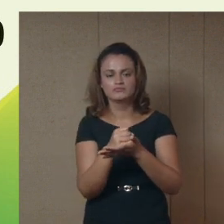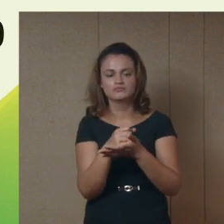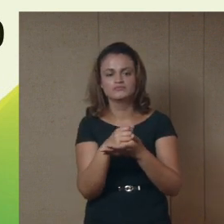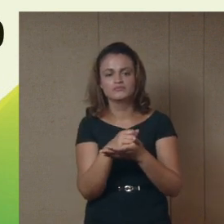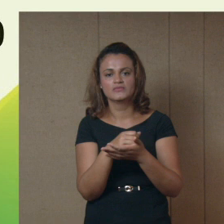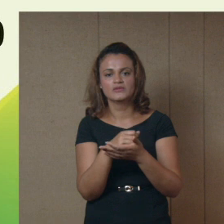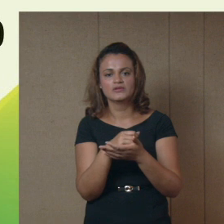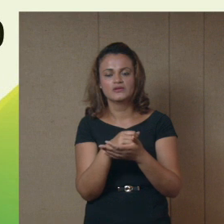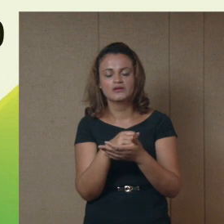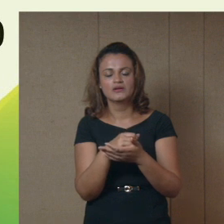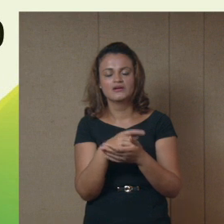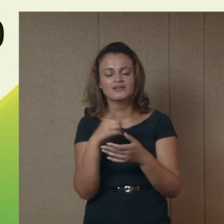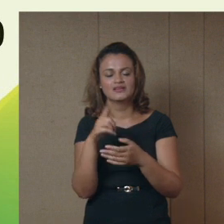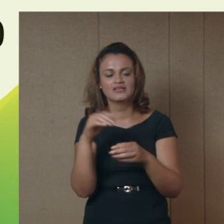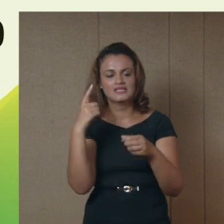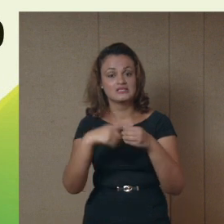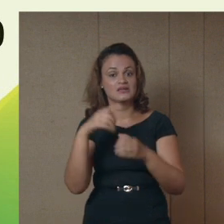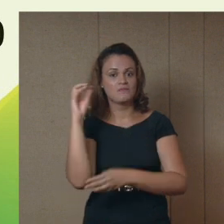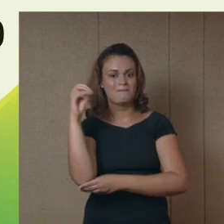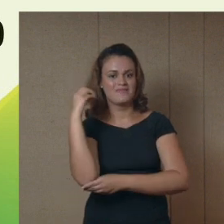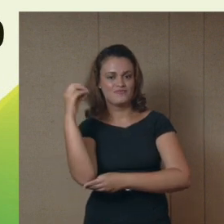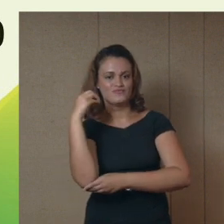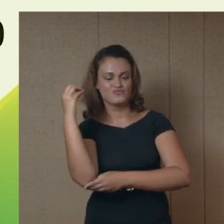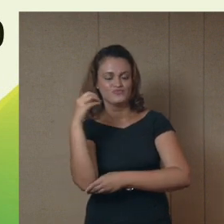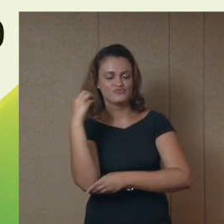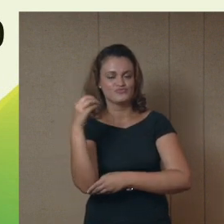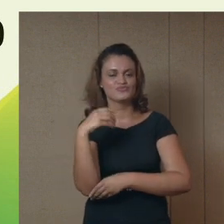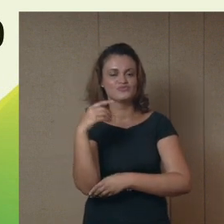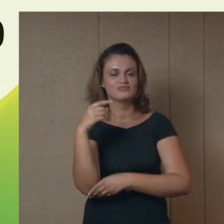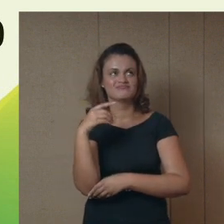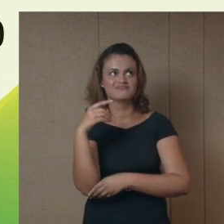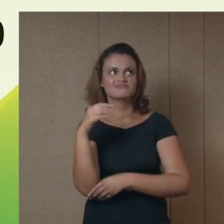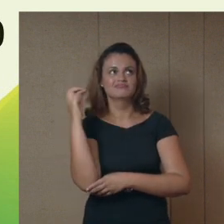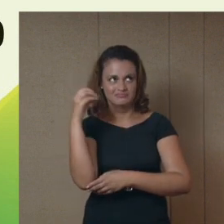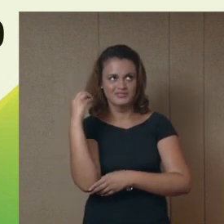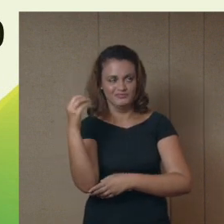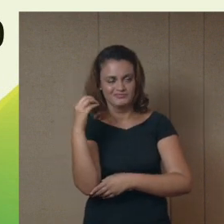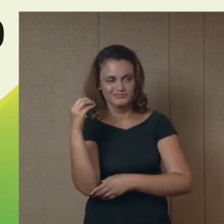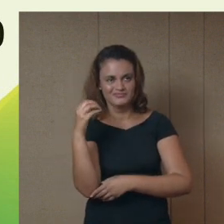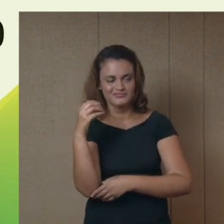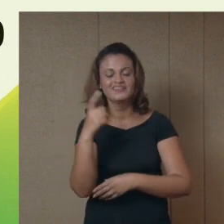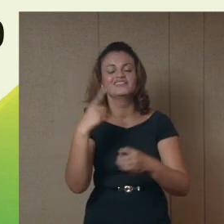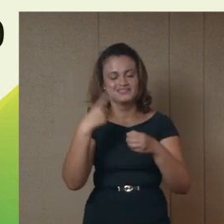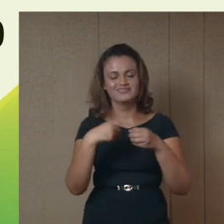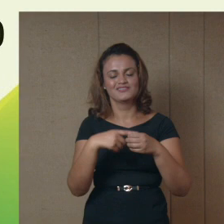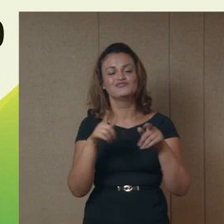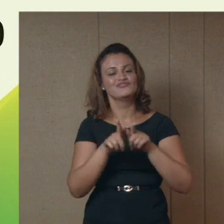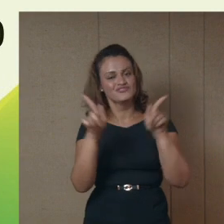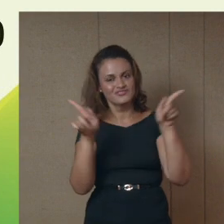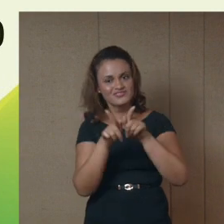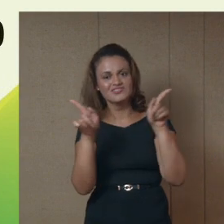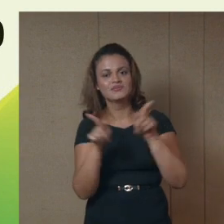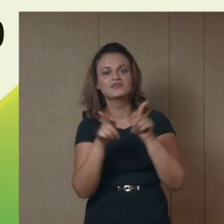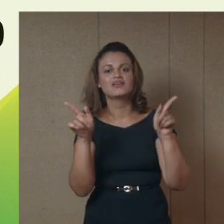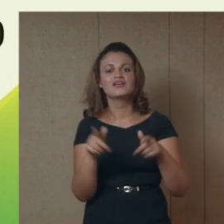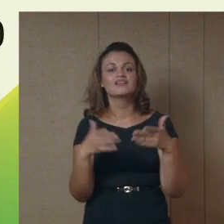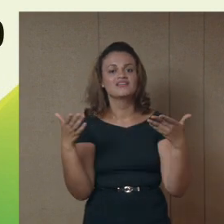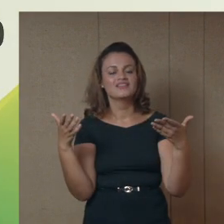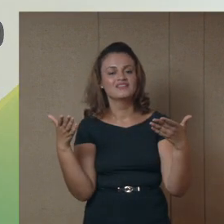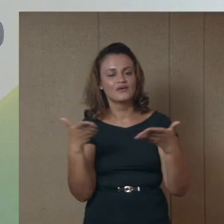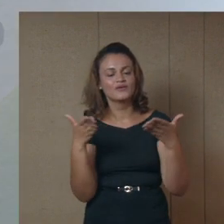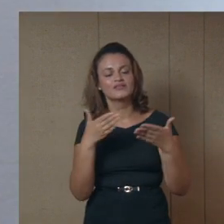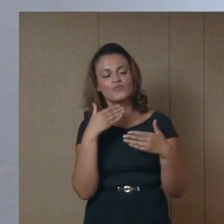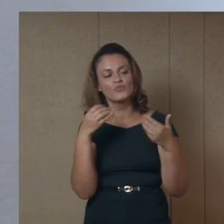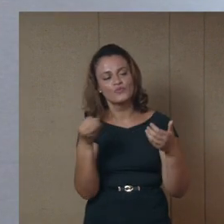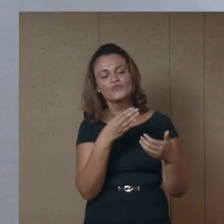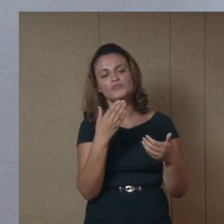mato grosso do sul é pra para estabelecer mato grosso para estabelecer essa cidade gêmea eo agora tem um